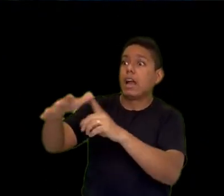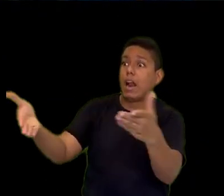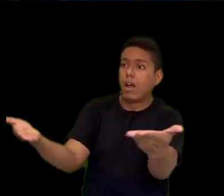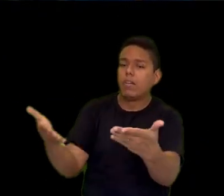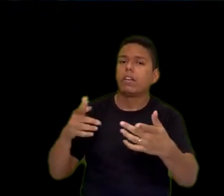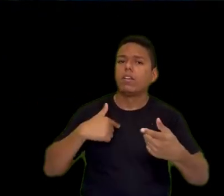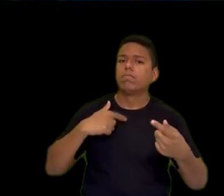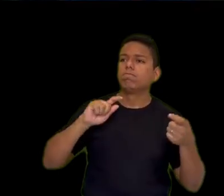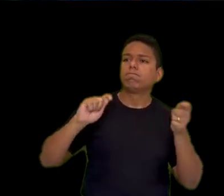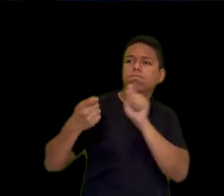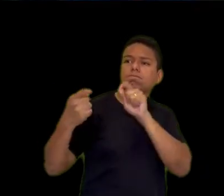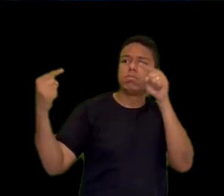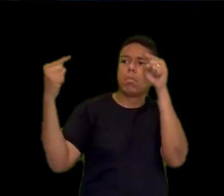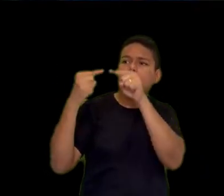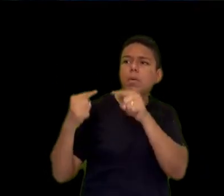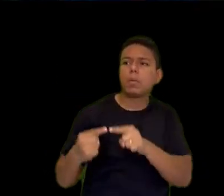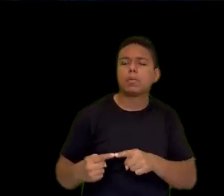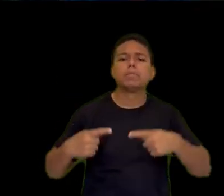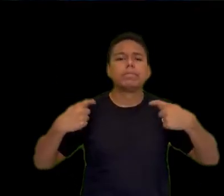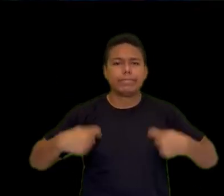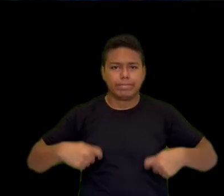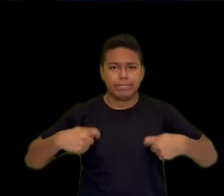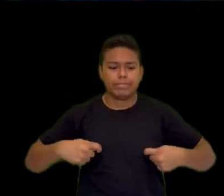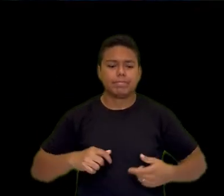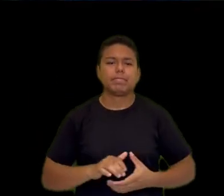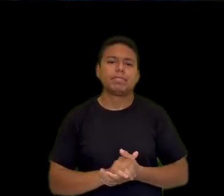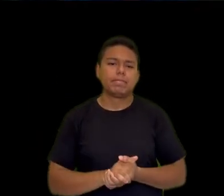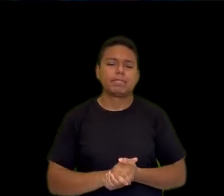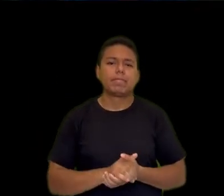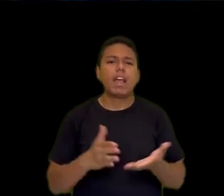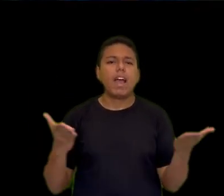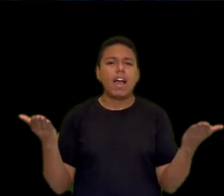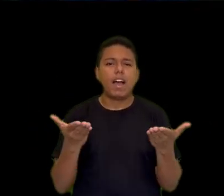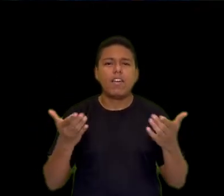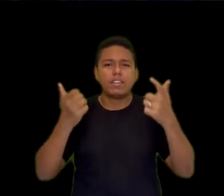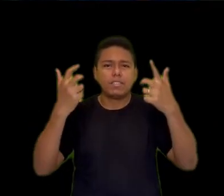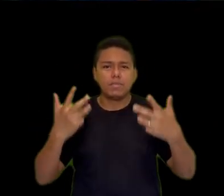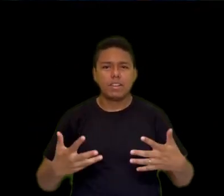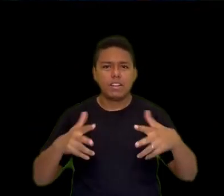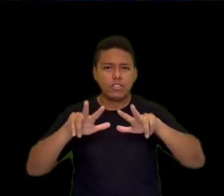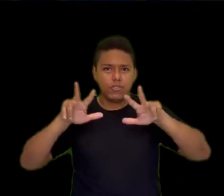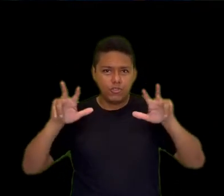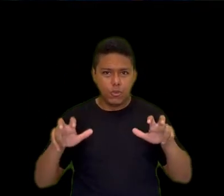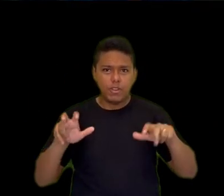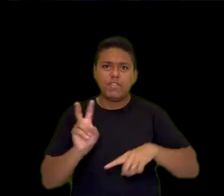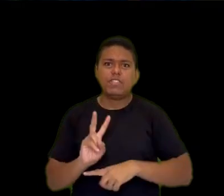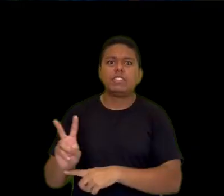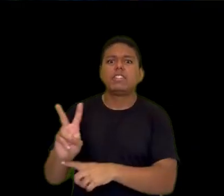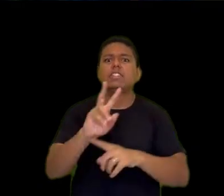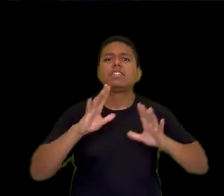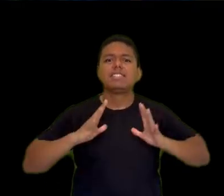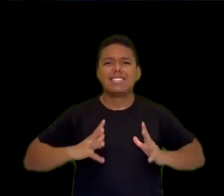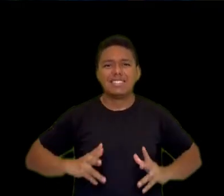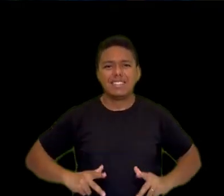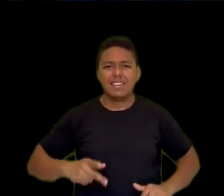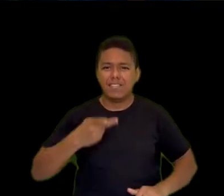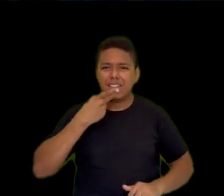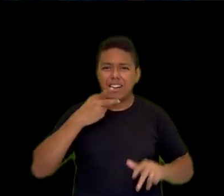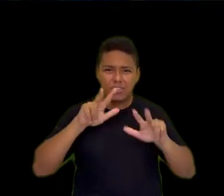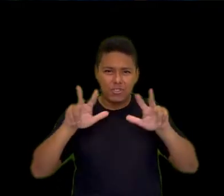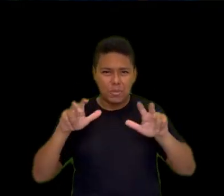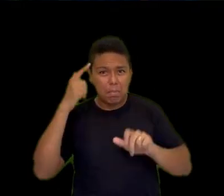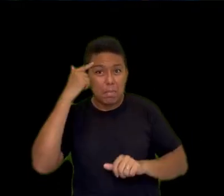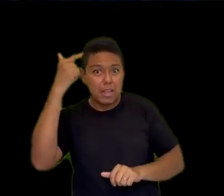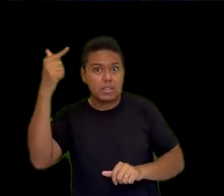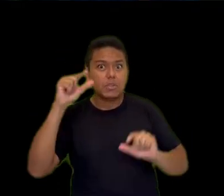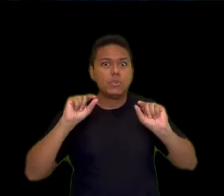Vou tratar um pouquinho das dimensões da vigilância sanitária. Quando a gente fala em vigilância sanitária, a gente pensa logo naquela dimensão